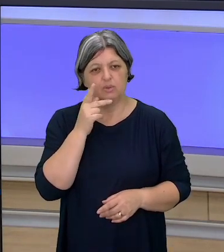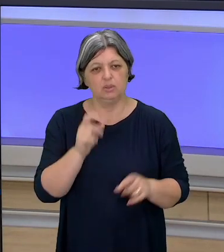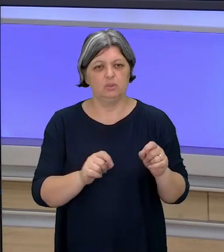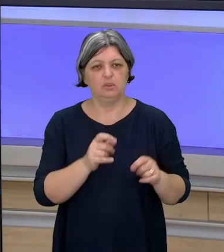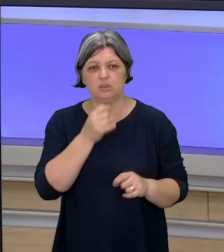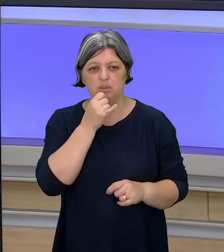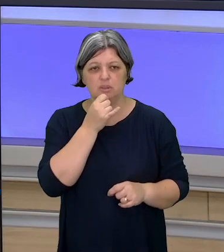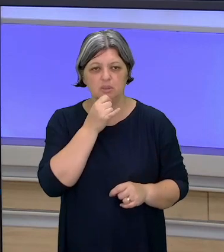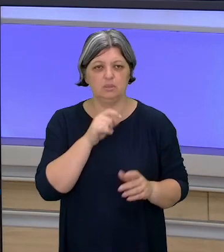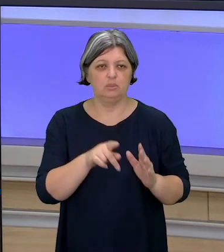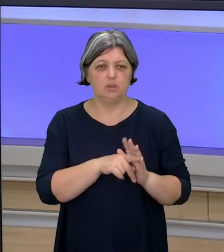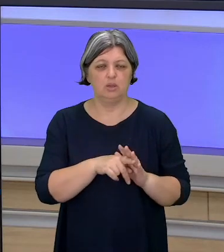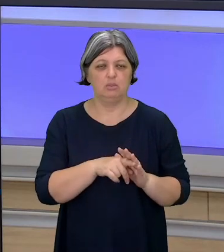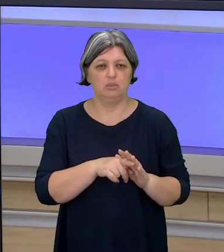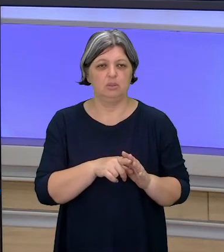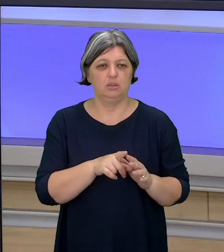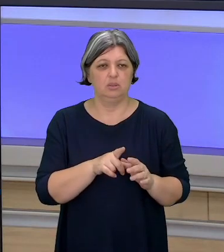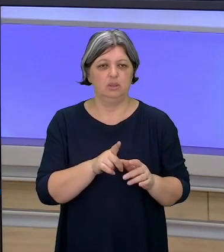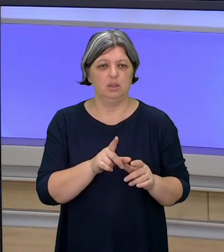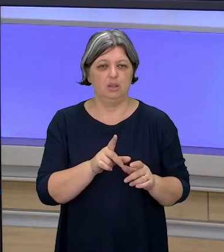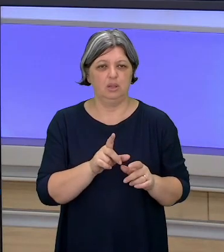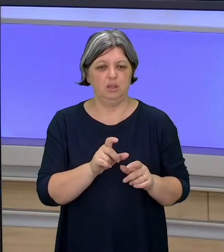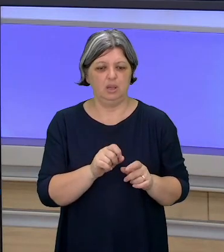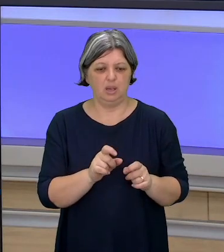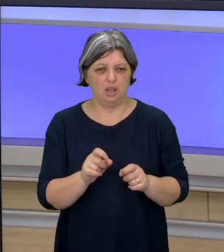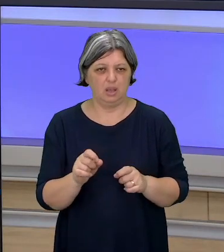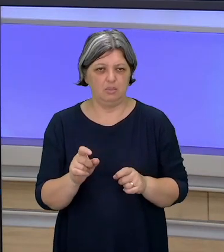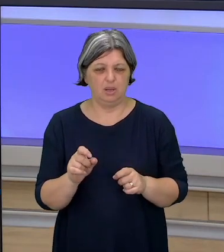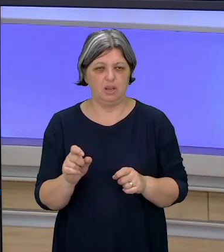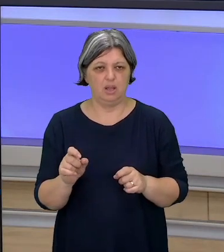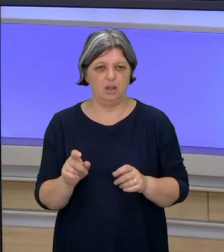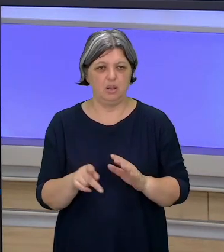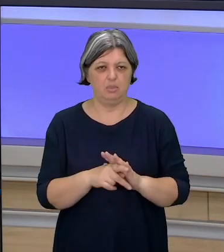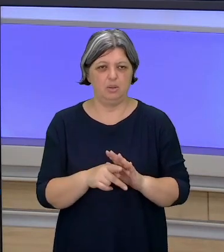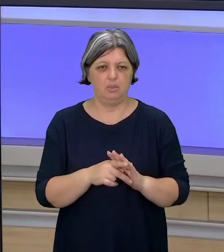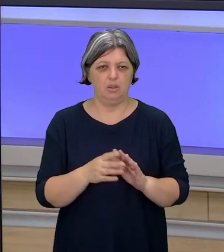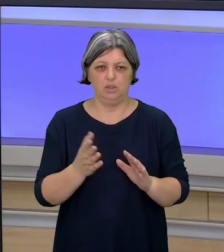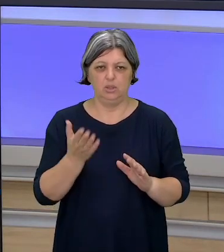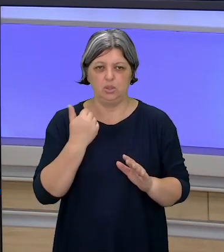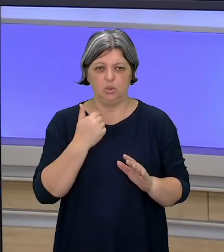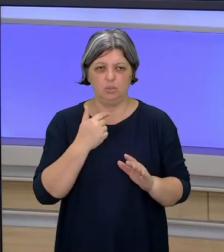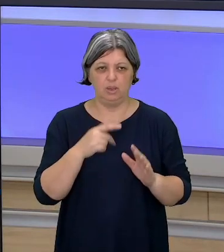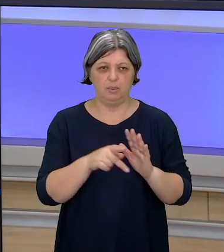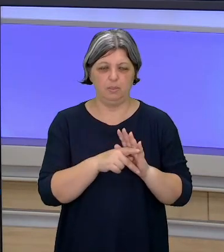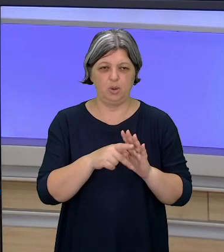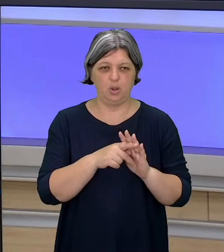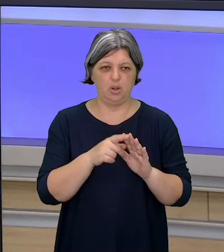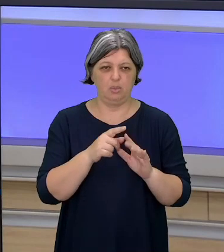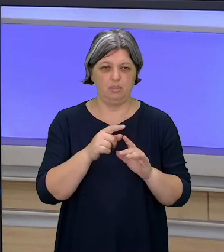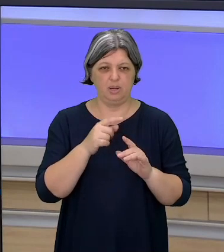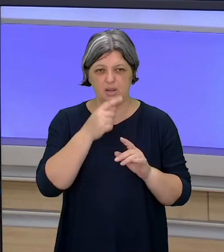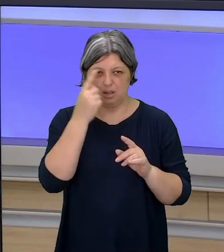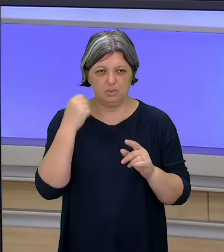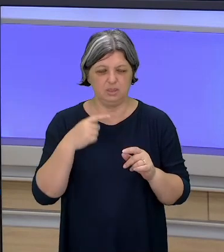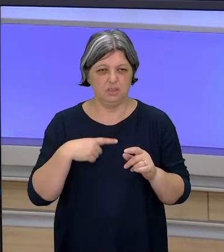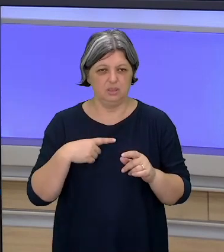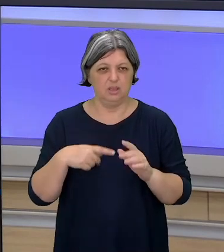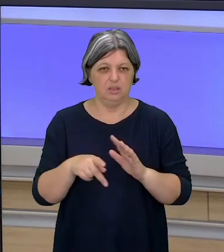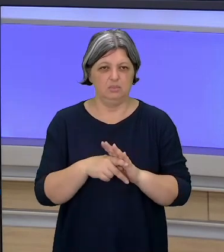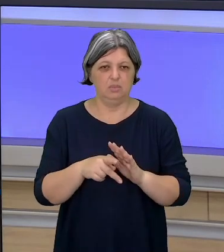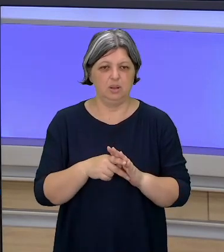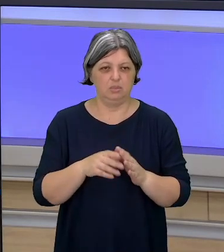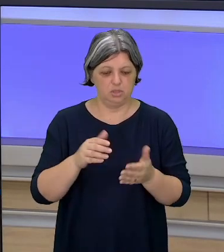exemplo, camarão, as pessoas normalmente falam para não comer a cabeça de camarão, né? Eu sei que tem sopas, refogados feitos com